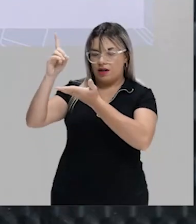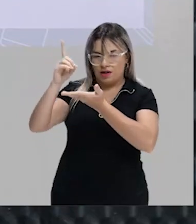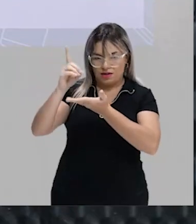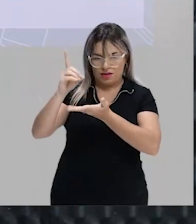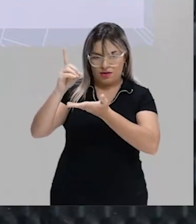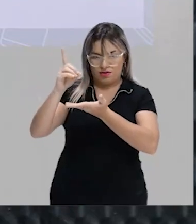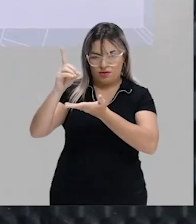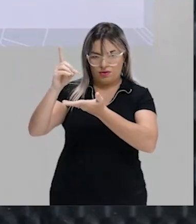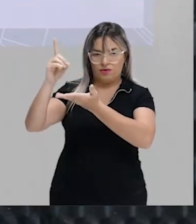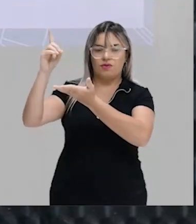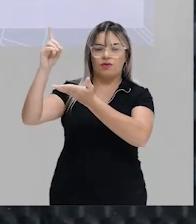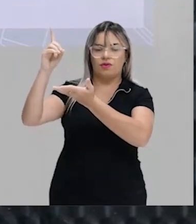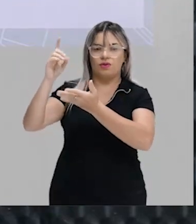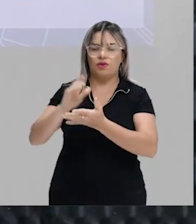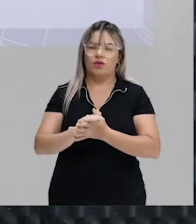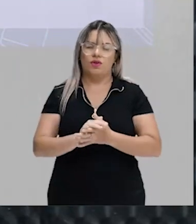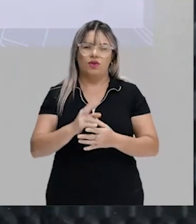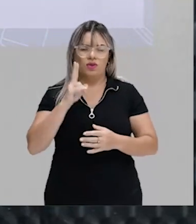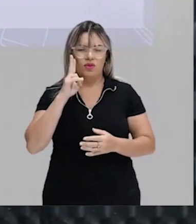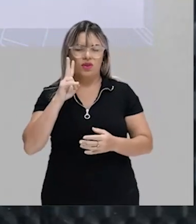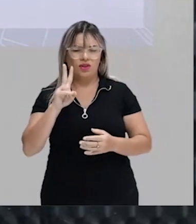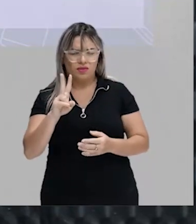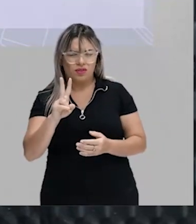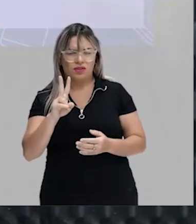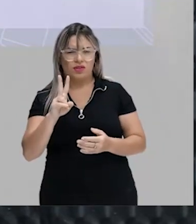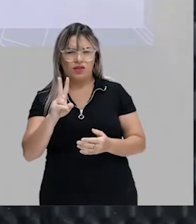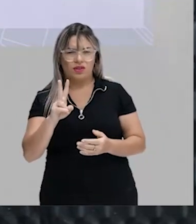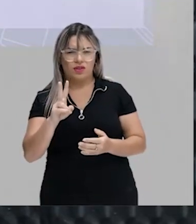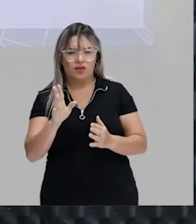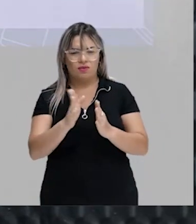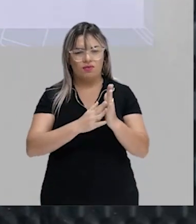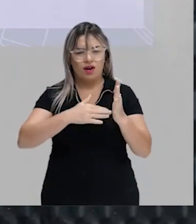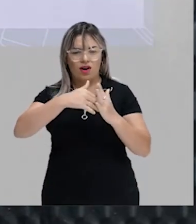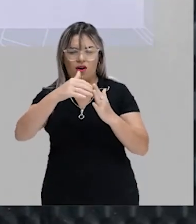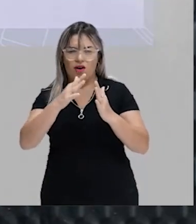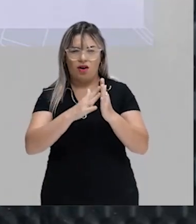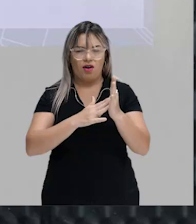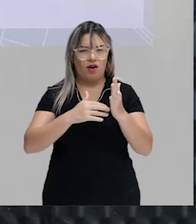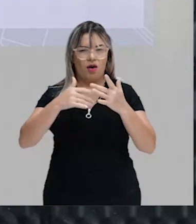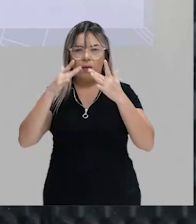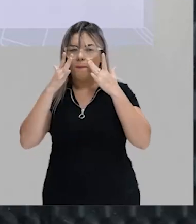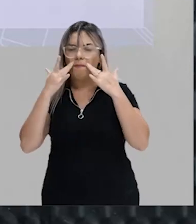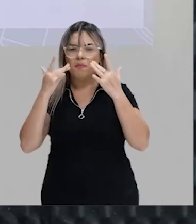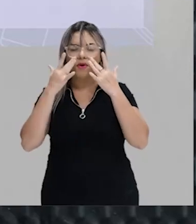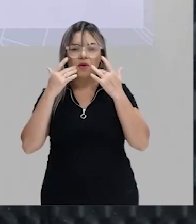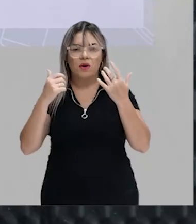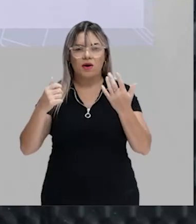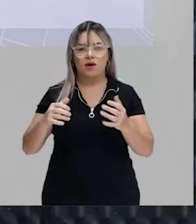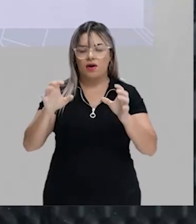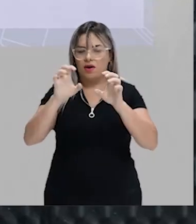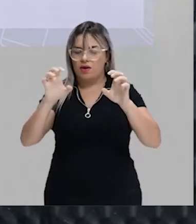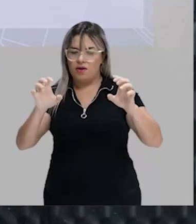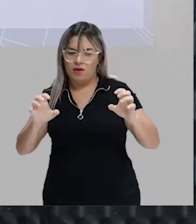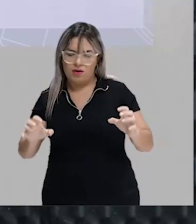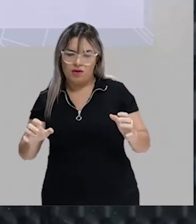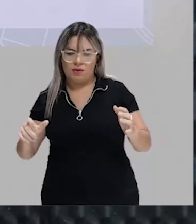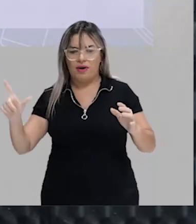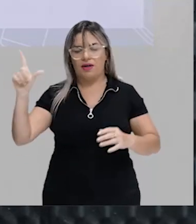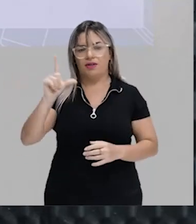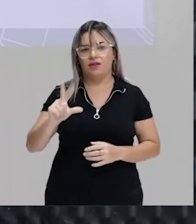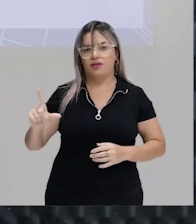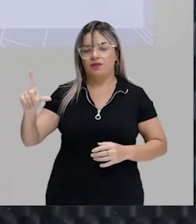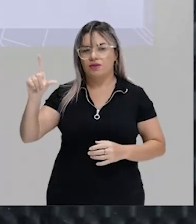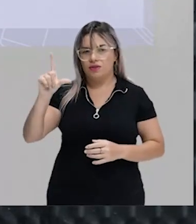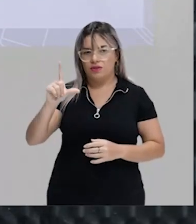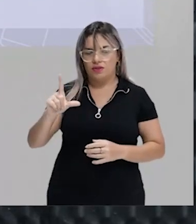de arte, escultura, pintura e até mesmo dentro da literatura, dentro dos escritos da era clássica, você vai ver